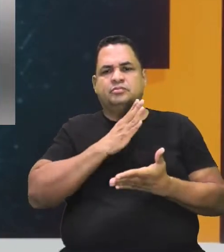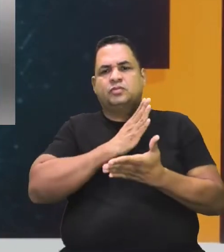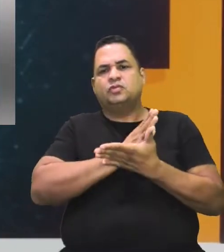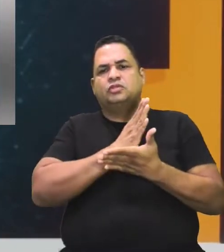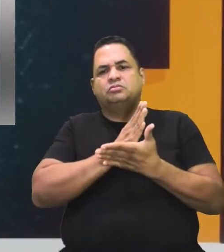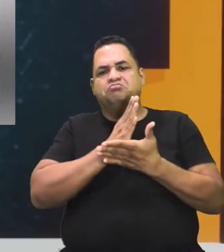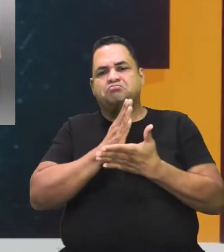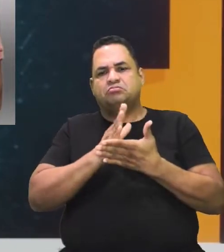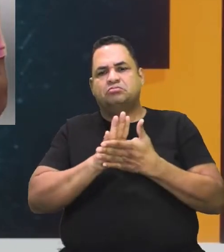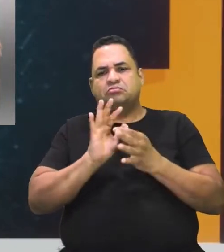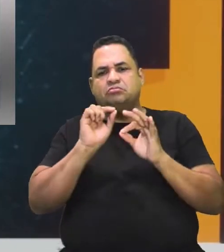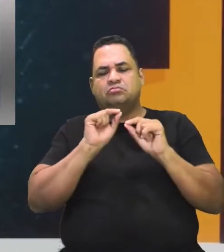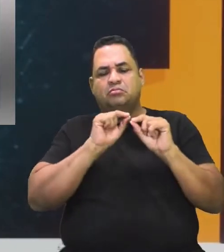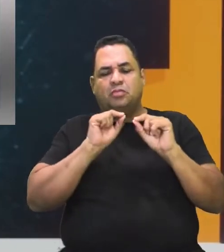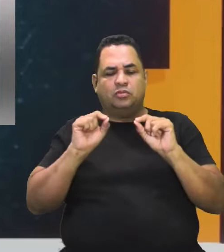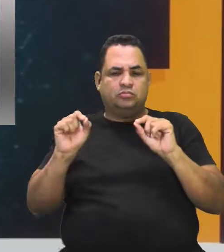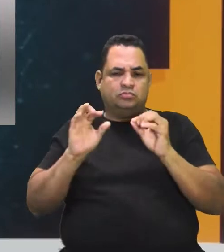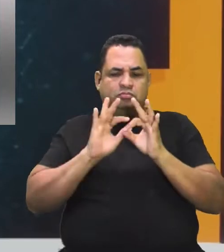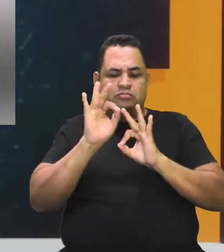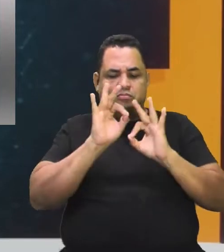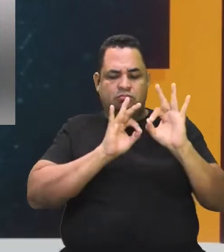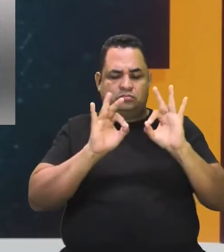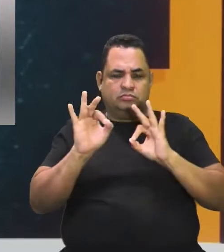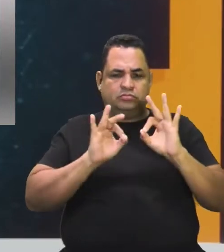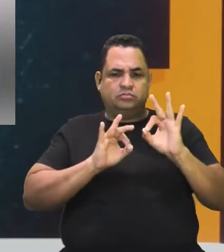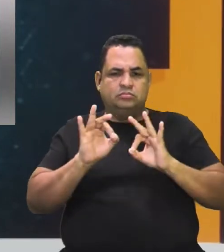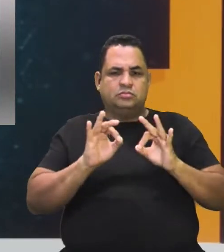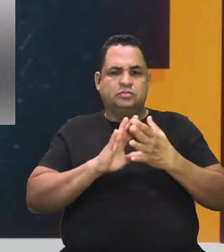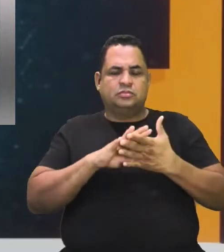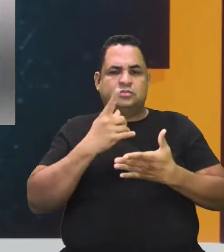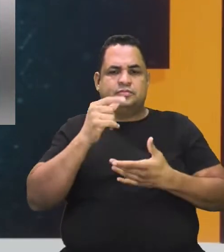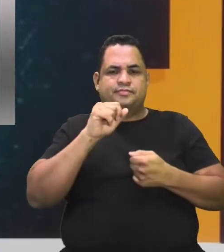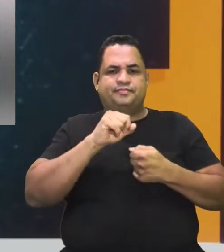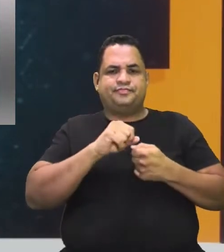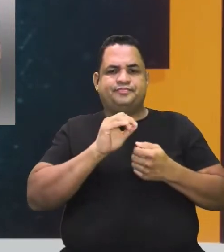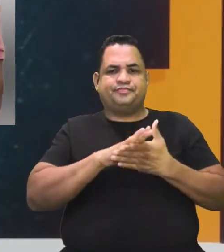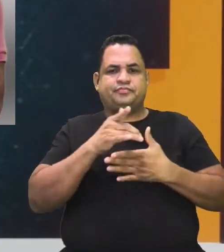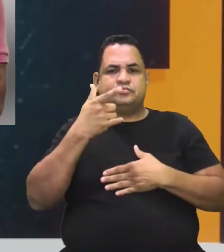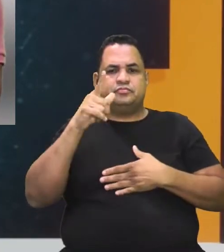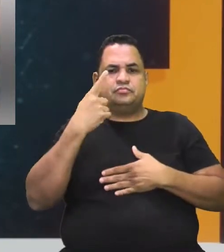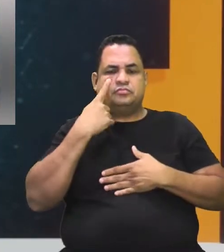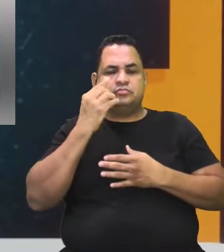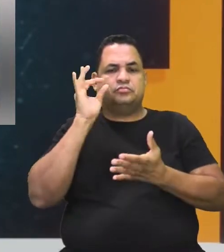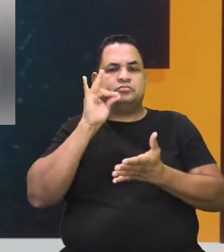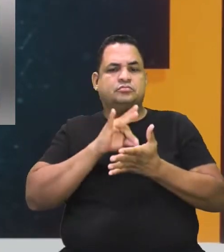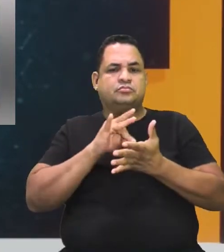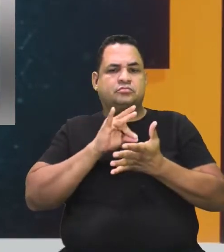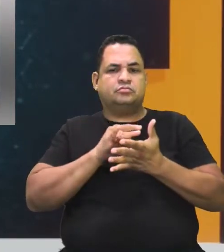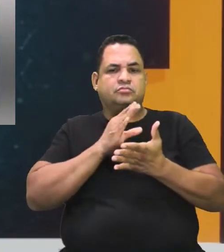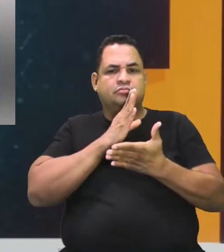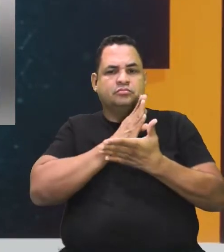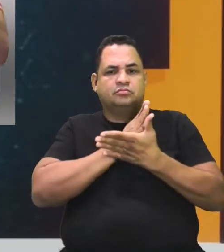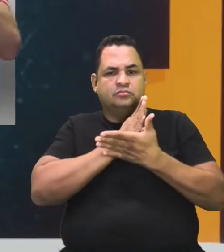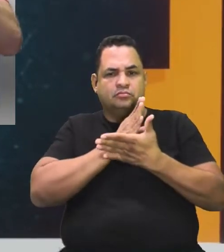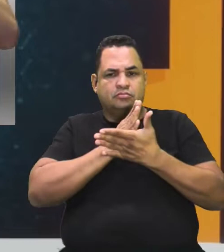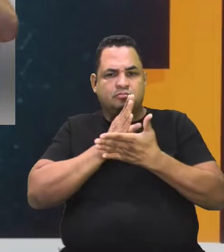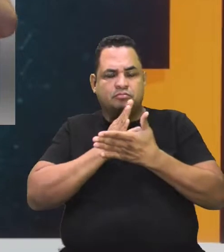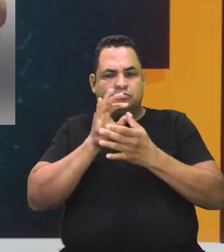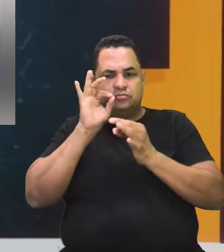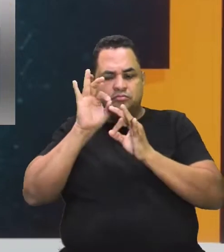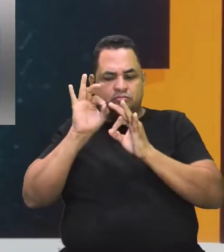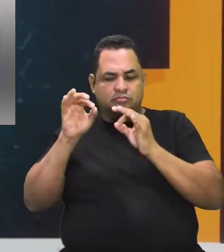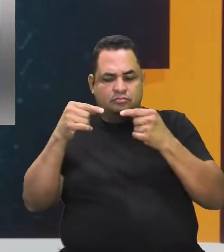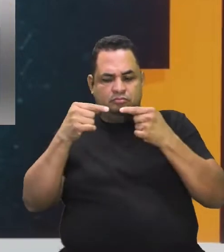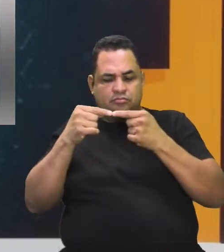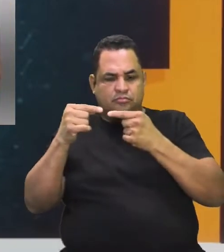infinitos pontos. Quando eu traço uma reta no plano cartesiano, eu consigo verificar de verdade que vários pontos, vários páginas